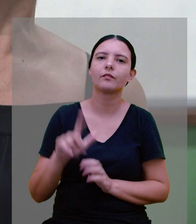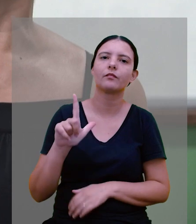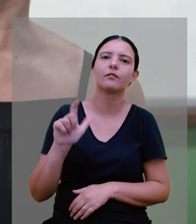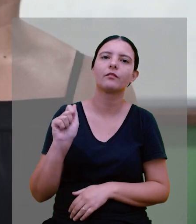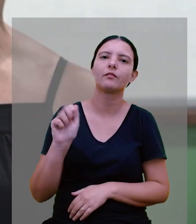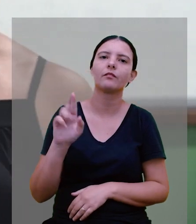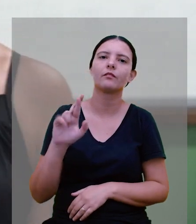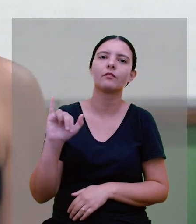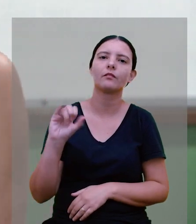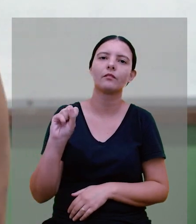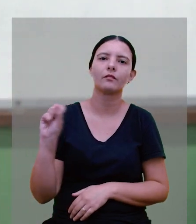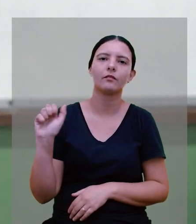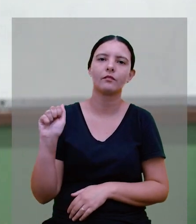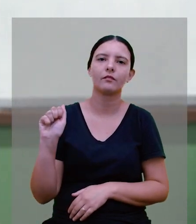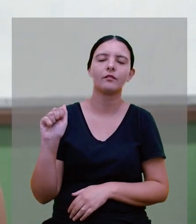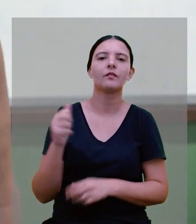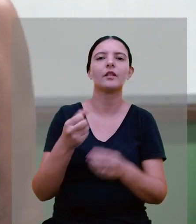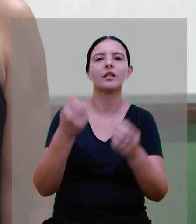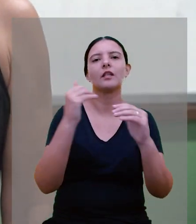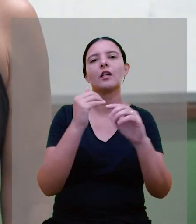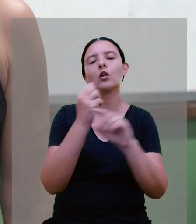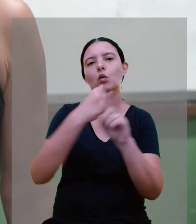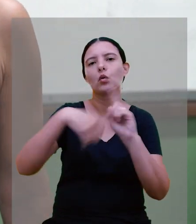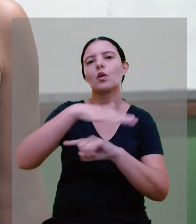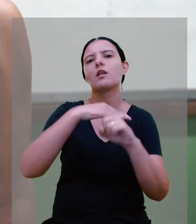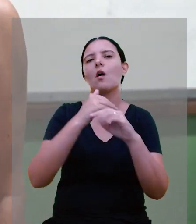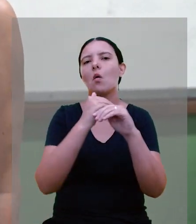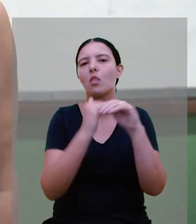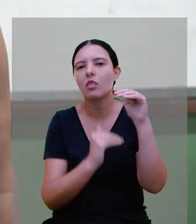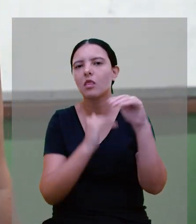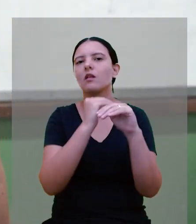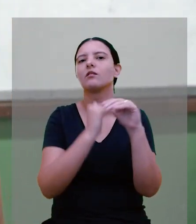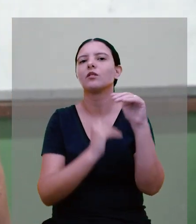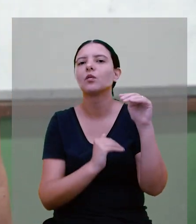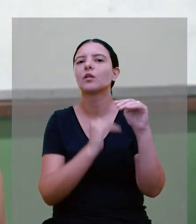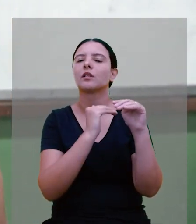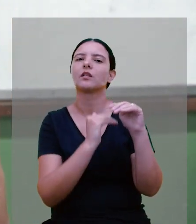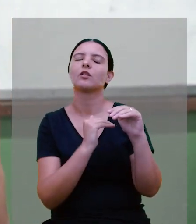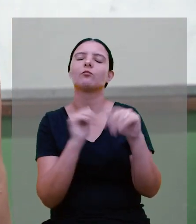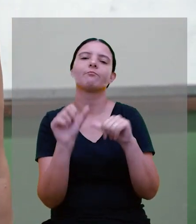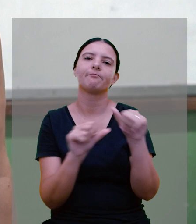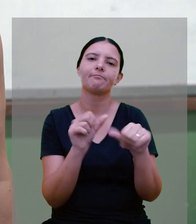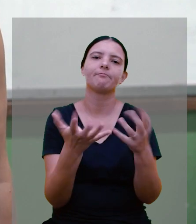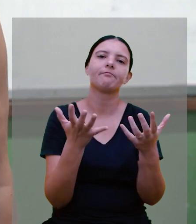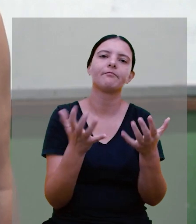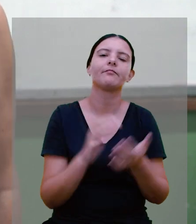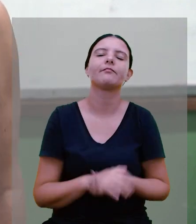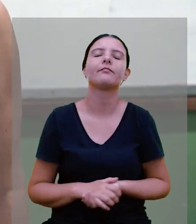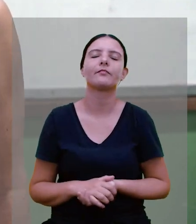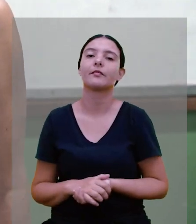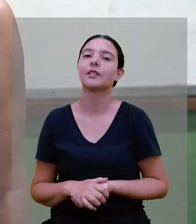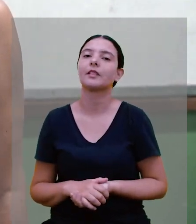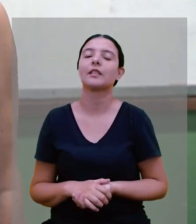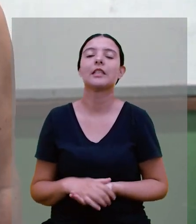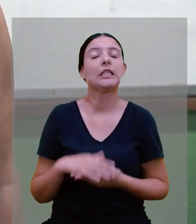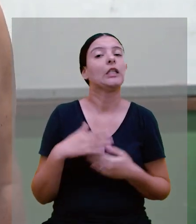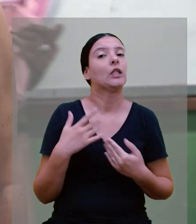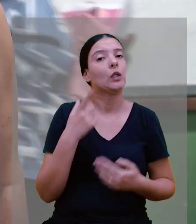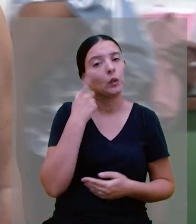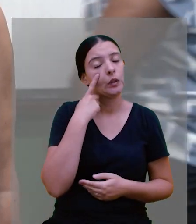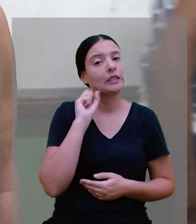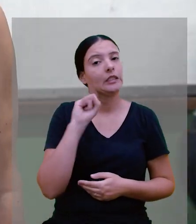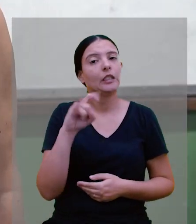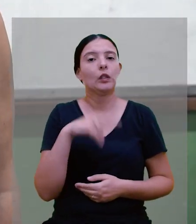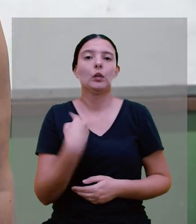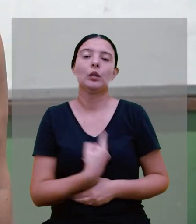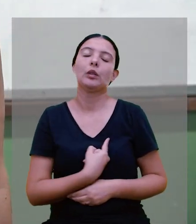Larissa? Larissa falou de desigualdade social. Ela quer mudar a desigualdade social. Olha, se a gente é objeto,